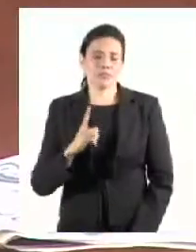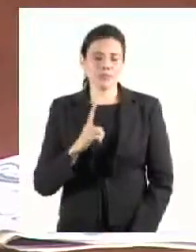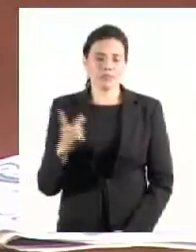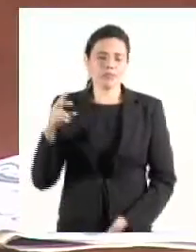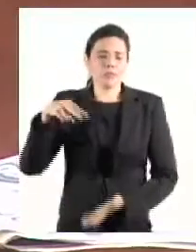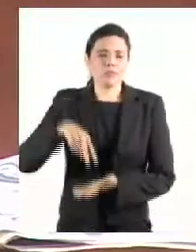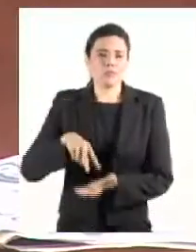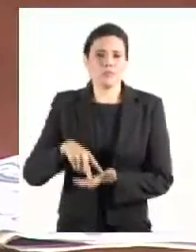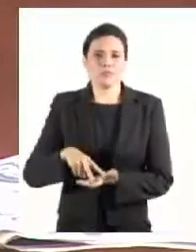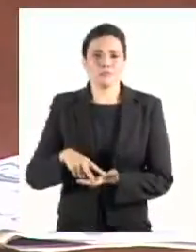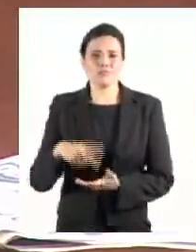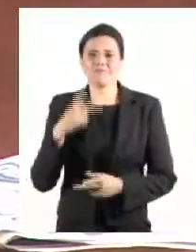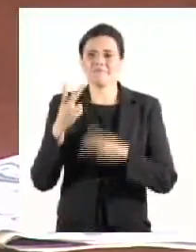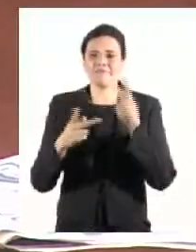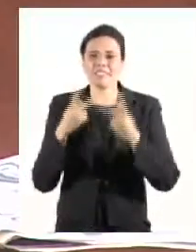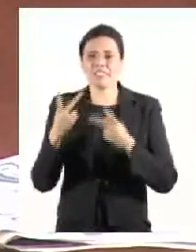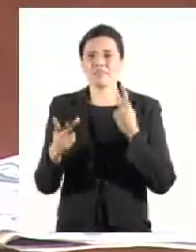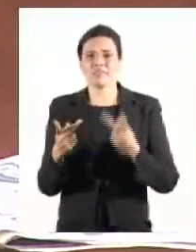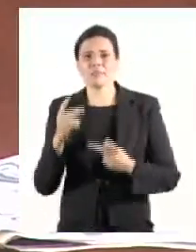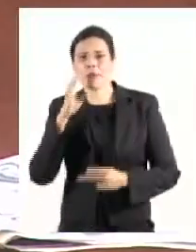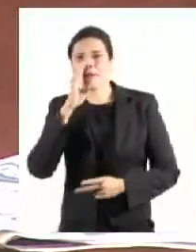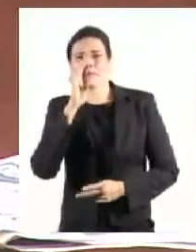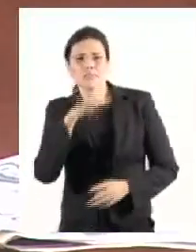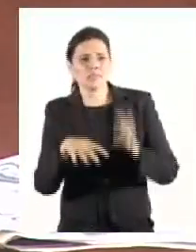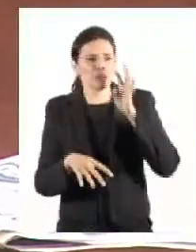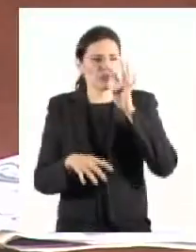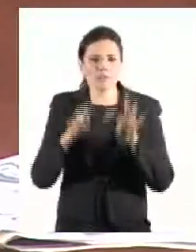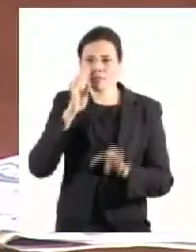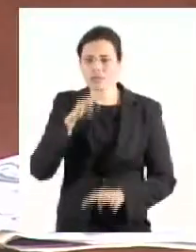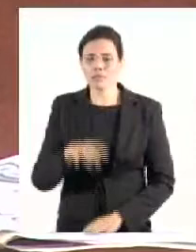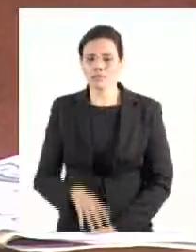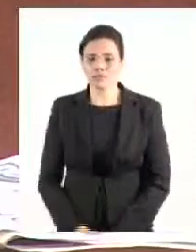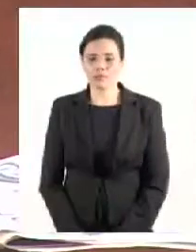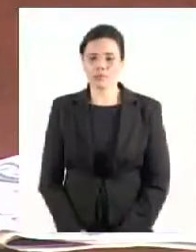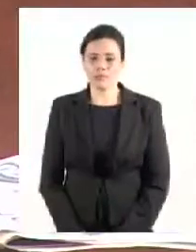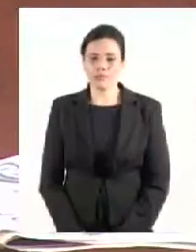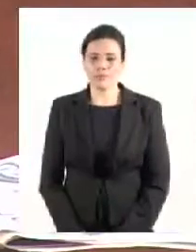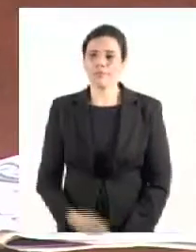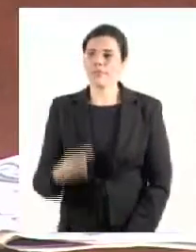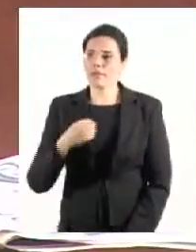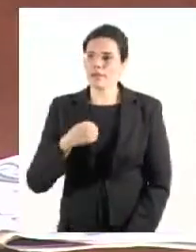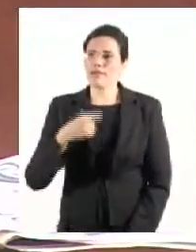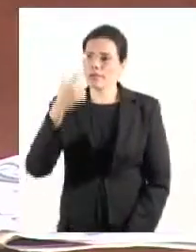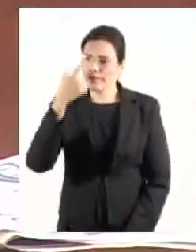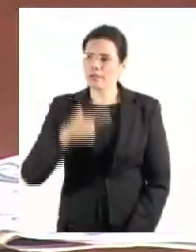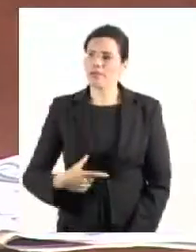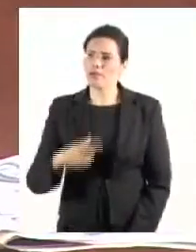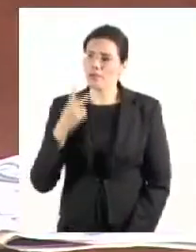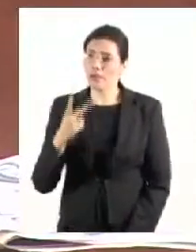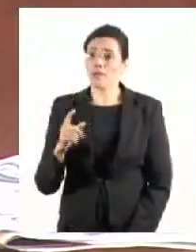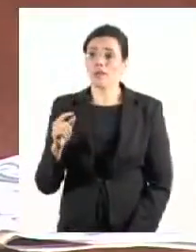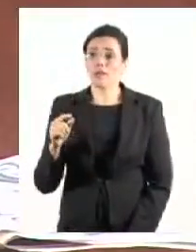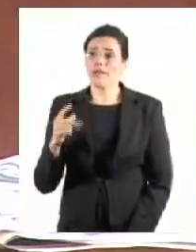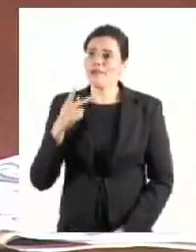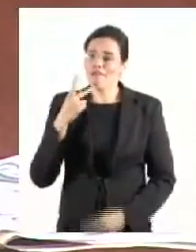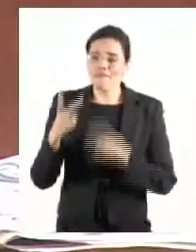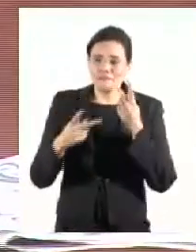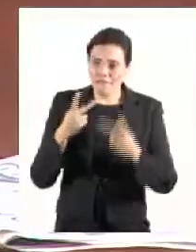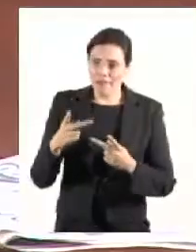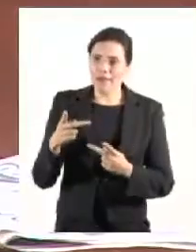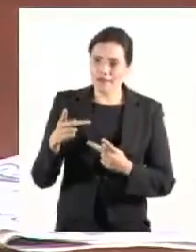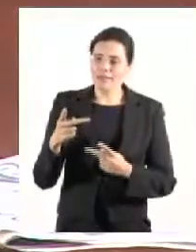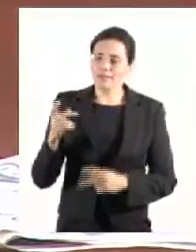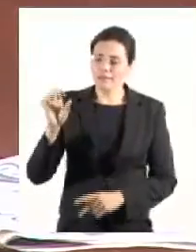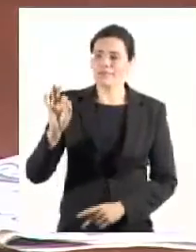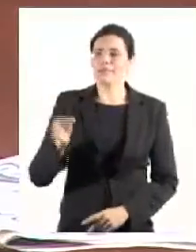dizer isso e aquilo das pessoas. É isso que eu digo, a gente fala o que quer e ouve o que não quer.